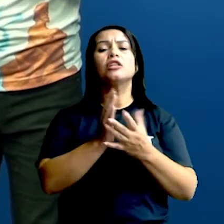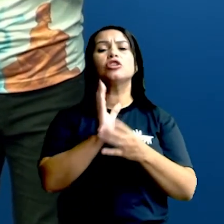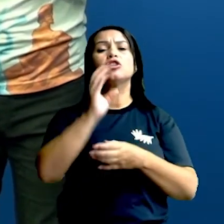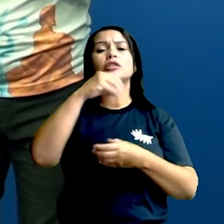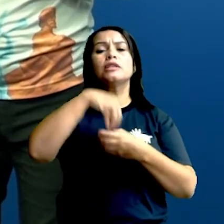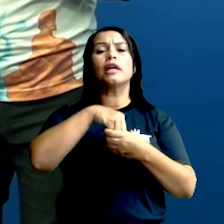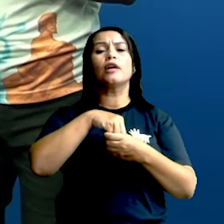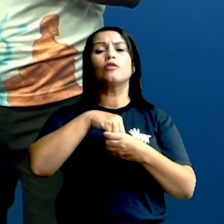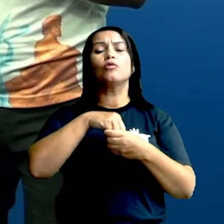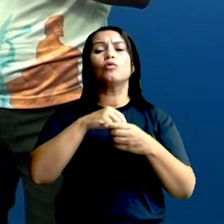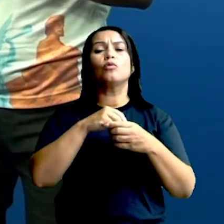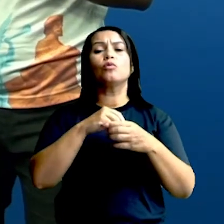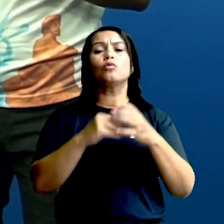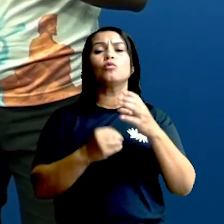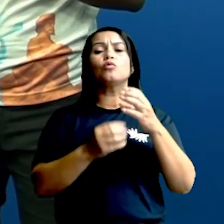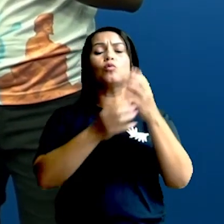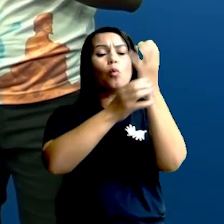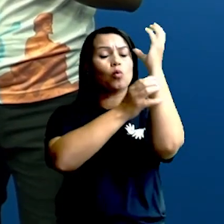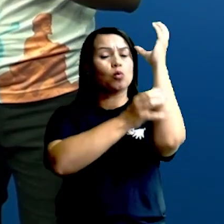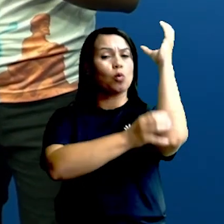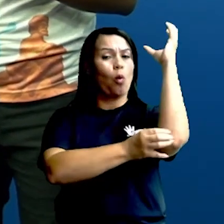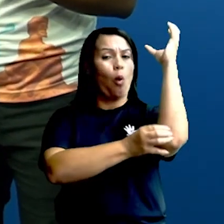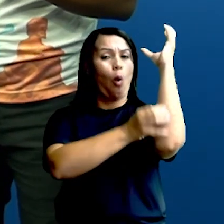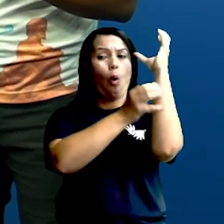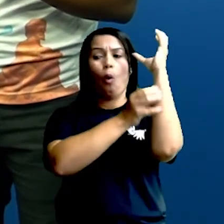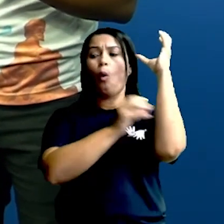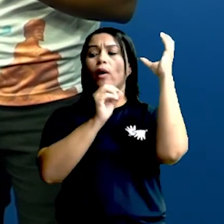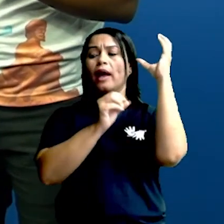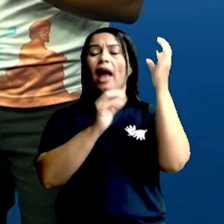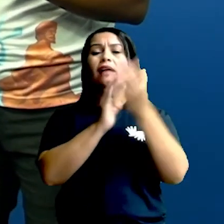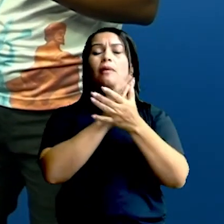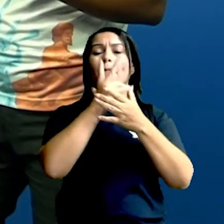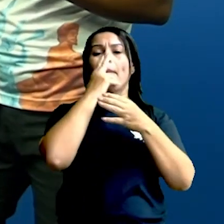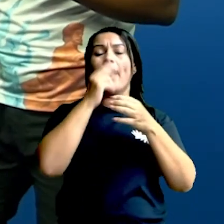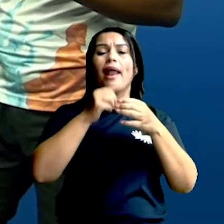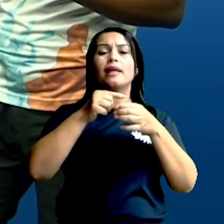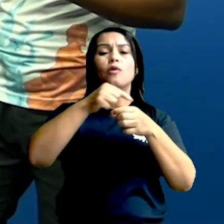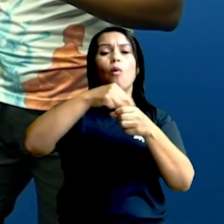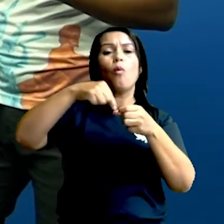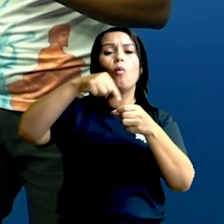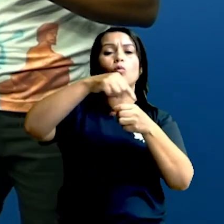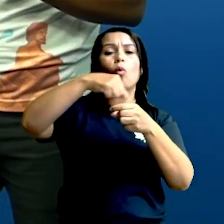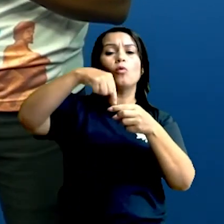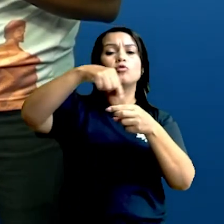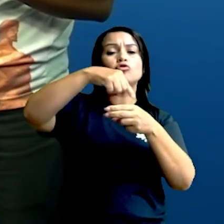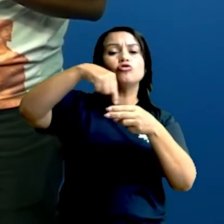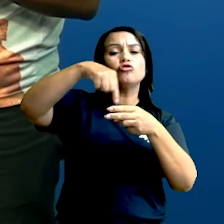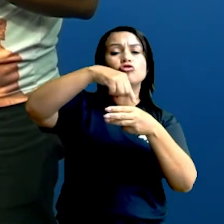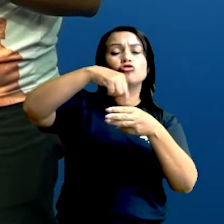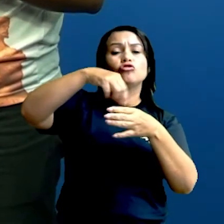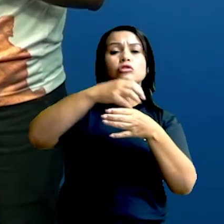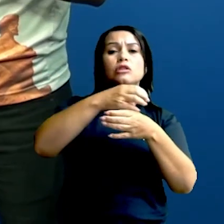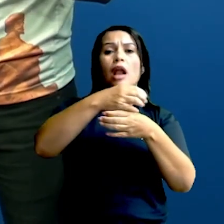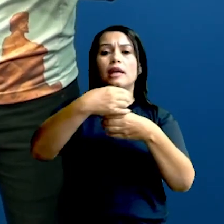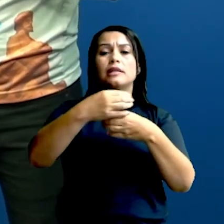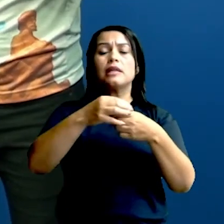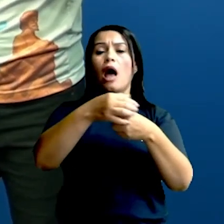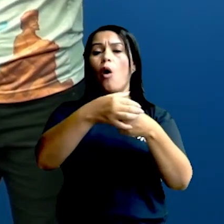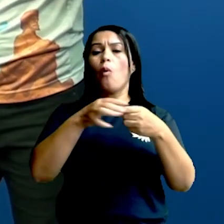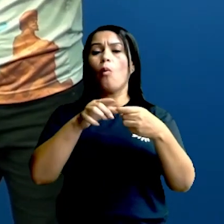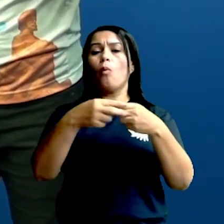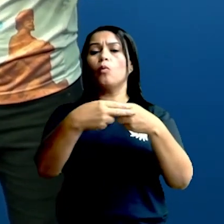tronco. Então, vai formando a partir disso anéis no seu tronco, que podem ser